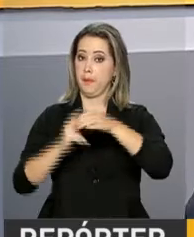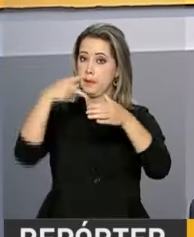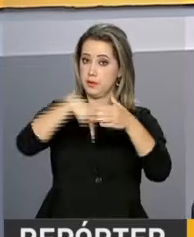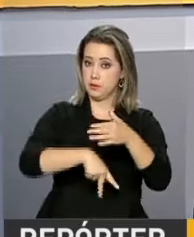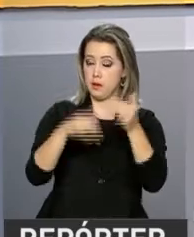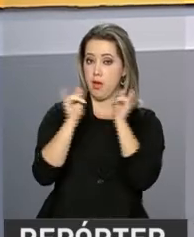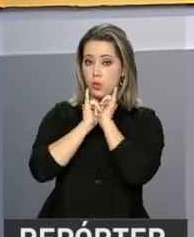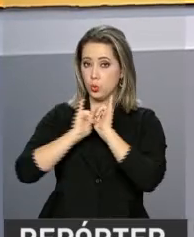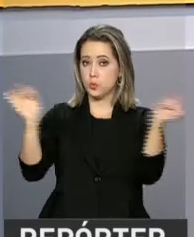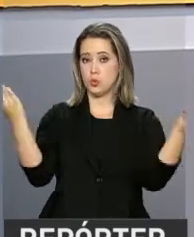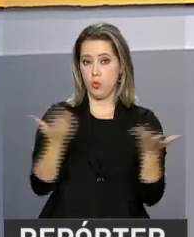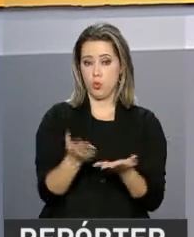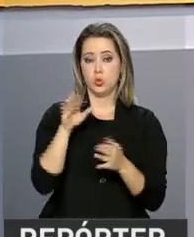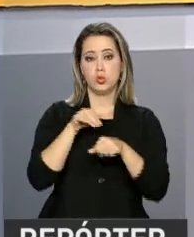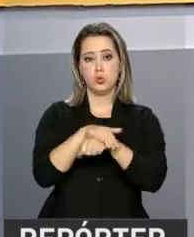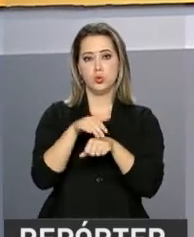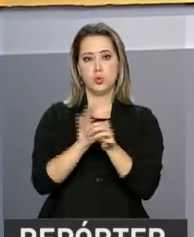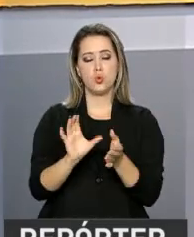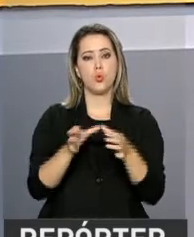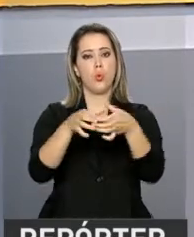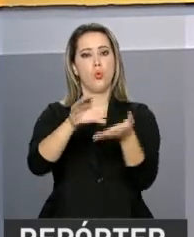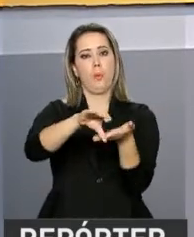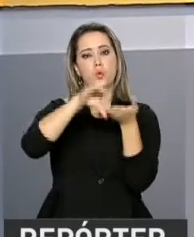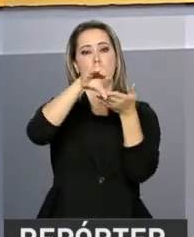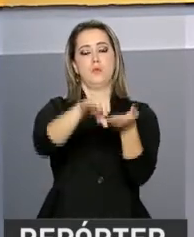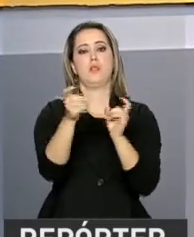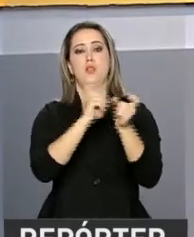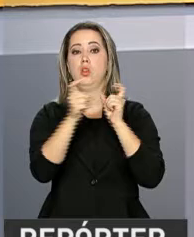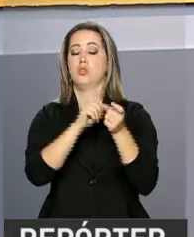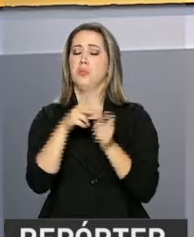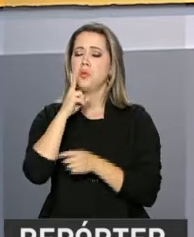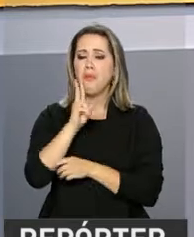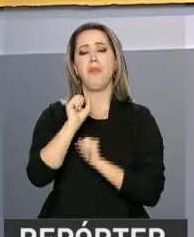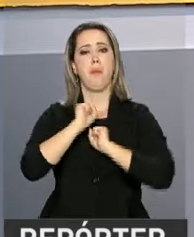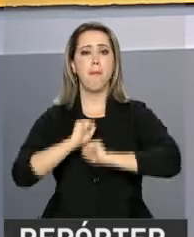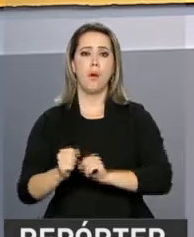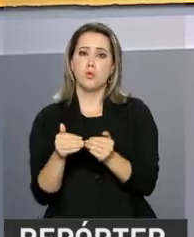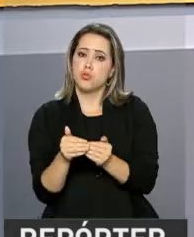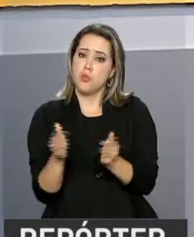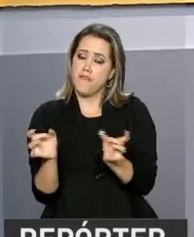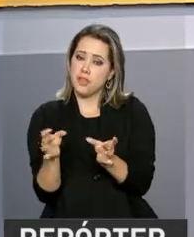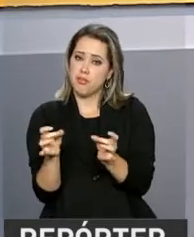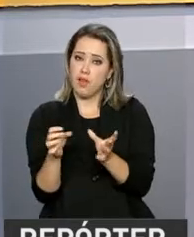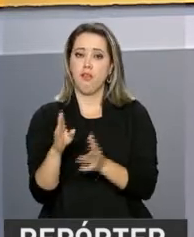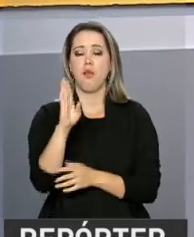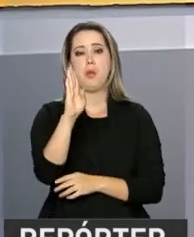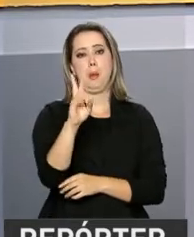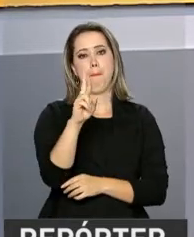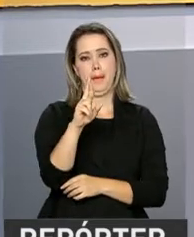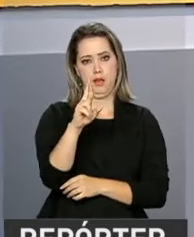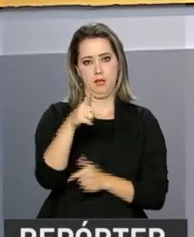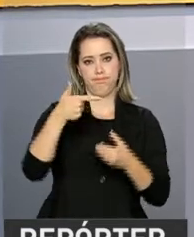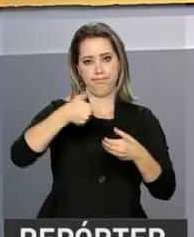anunciou no início desta noite que o conselho de administração da empresa avalia a abertura de capital da br distribuidora